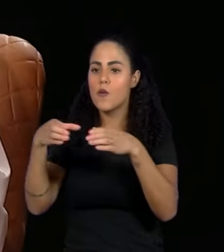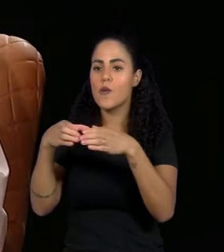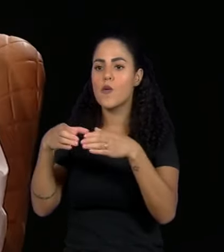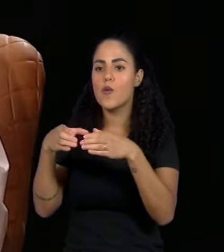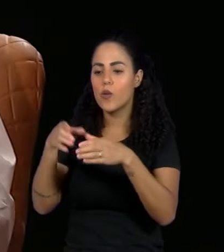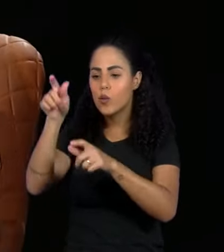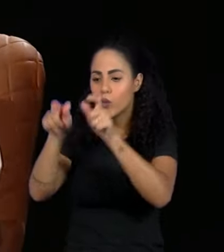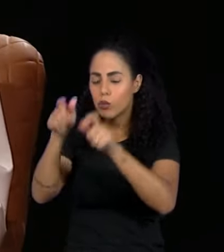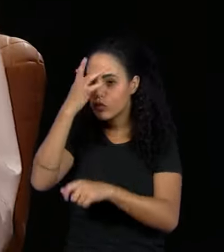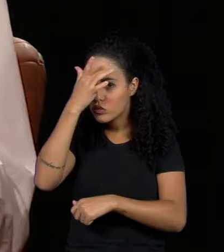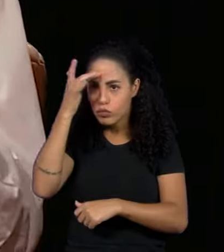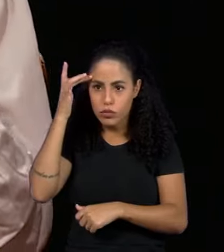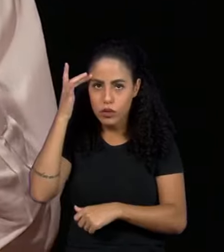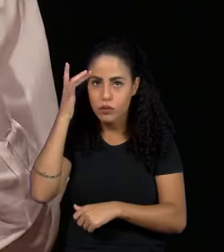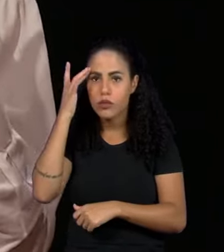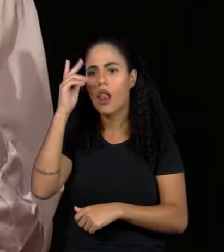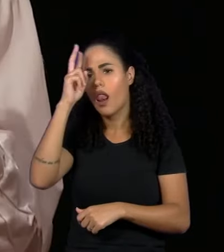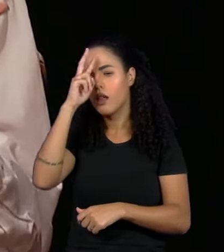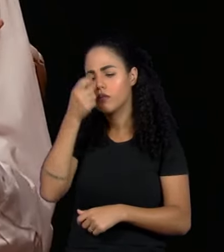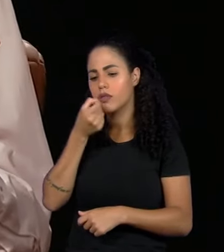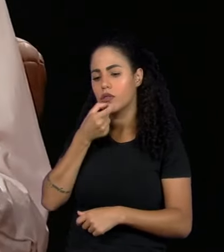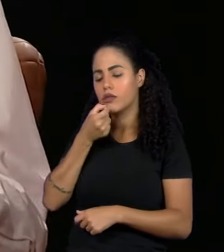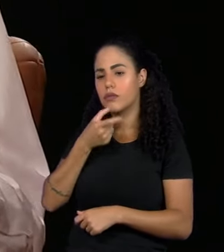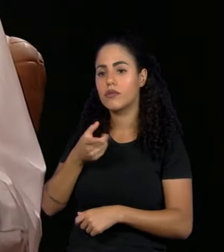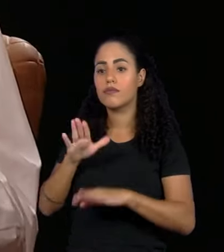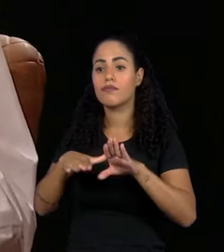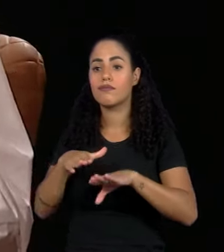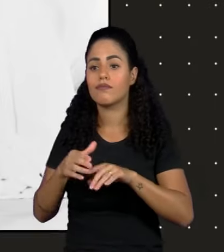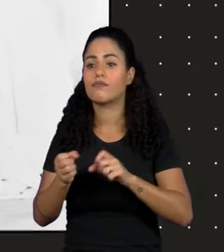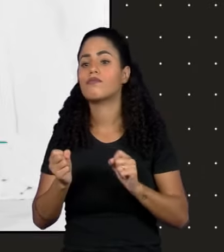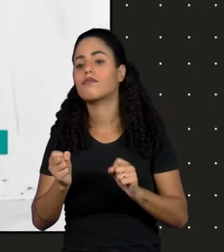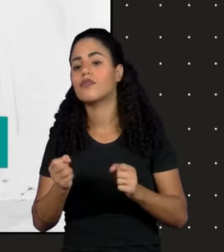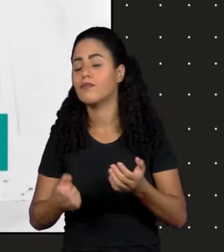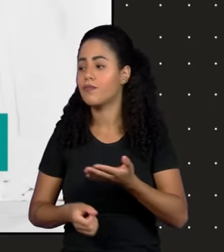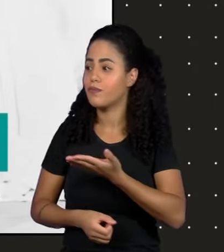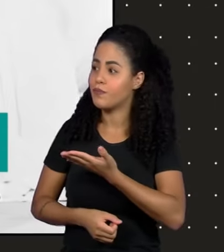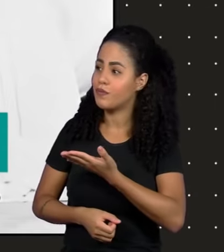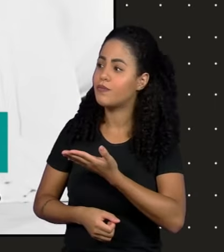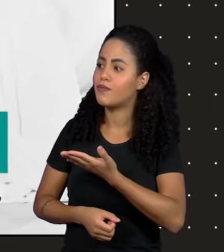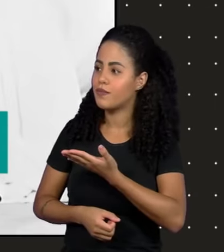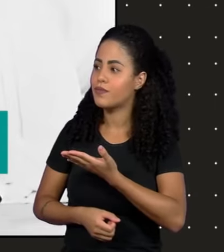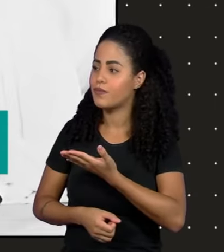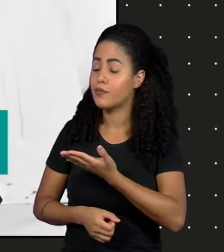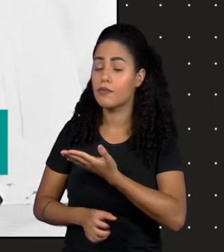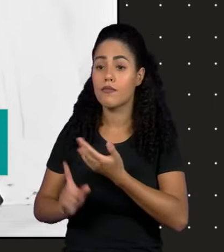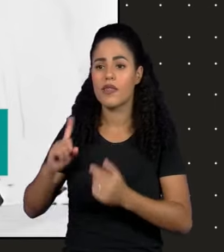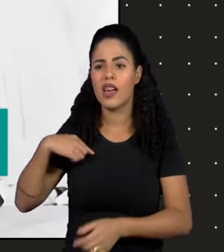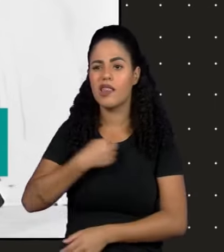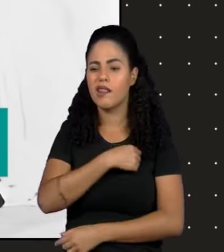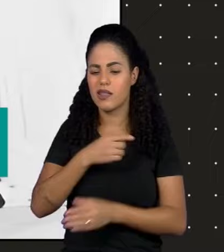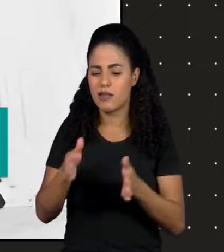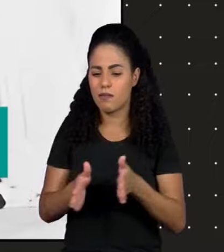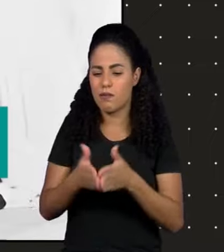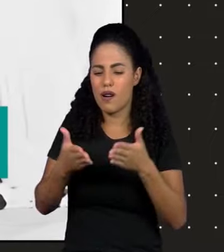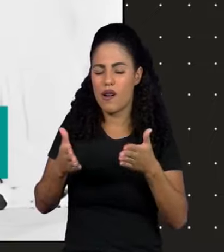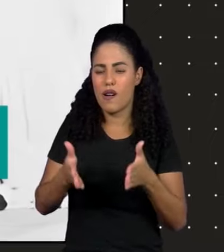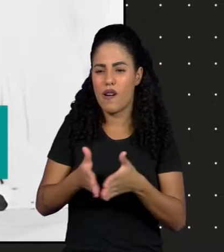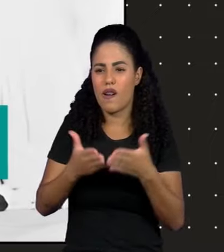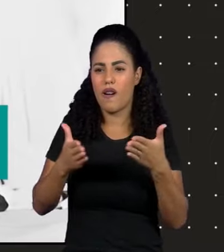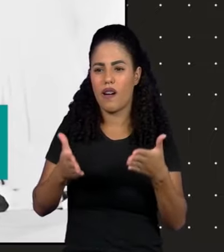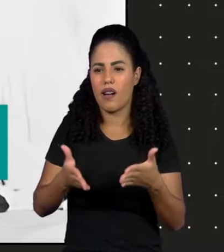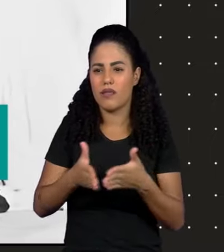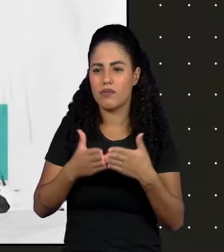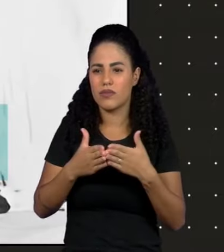tomava. Né? Eu me lembro que quando a gente fazia As Três Irmãs, a gente era muito pobre, né? Então o cenário